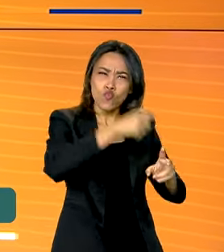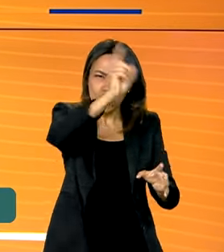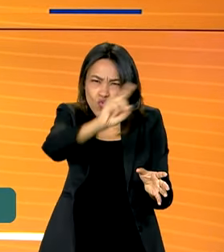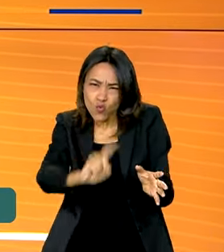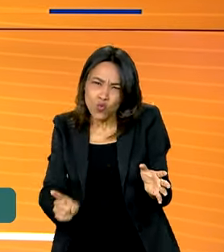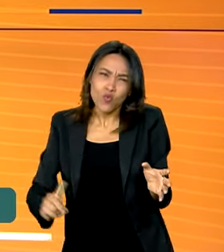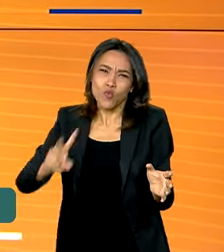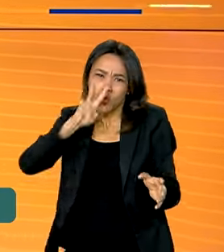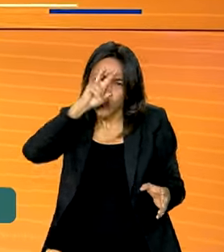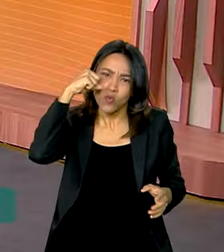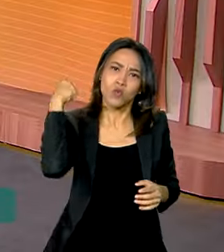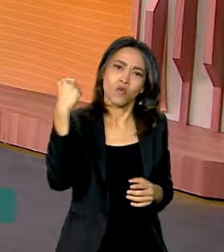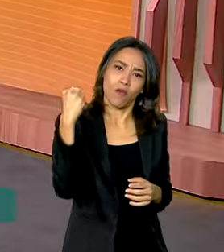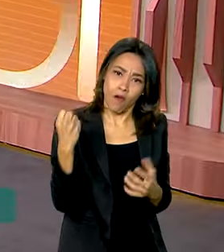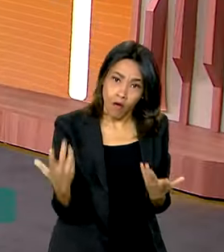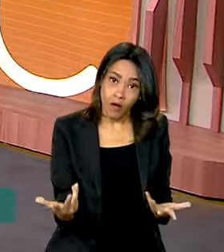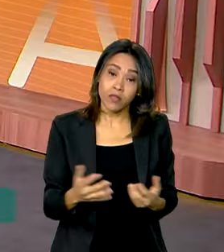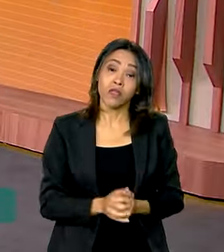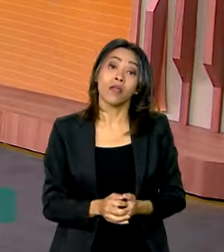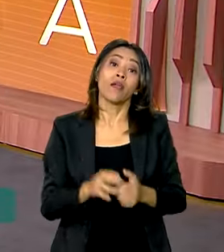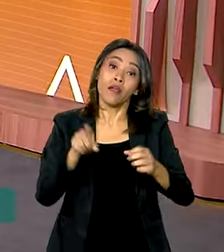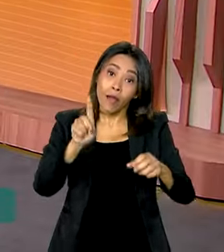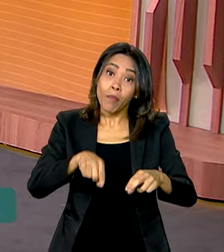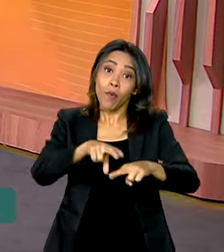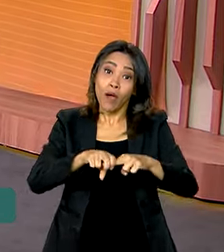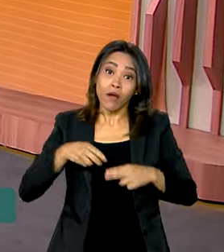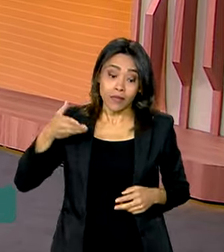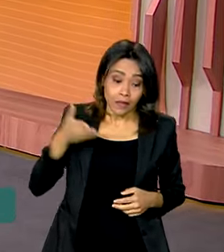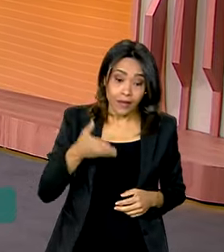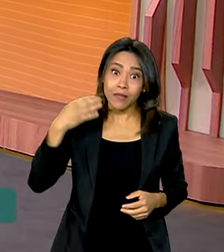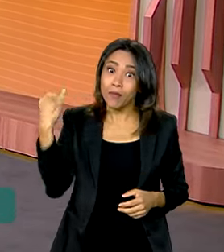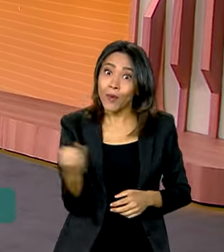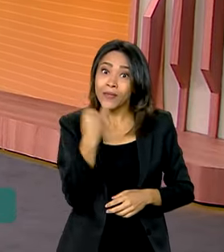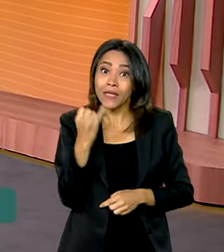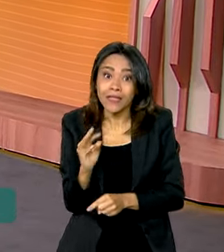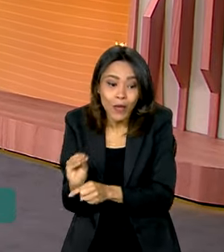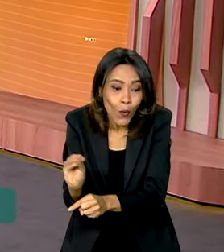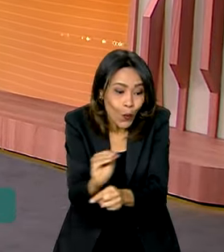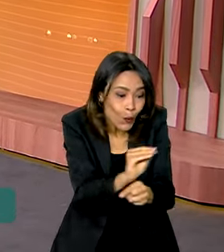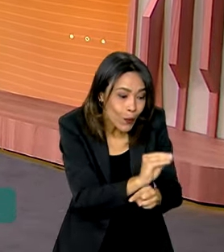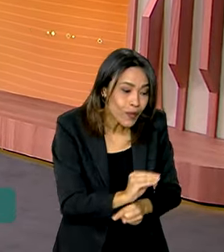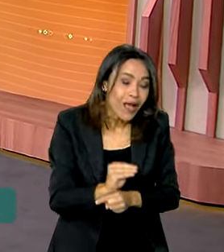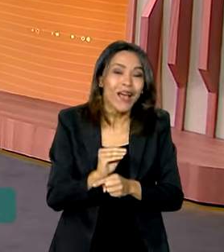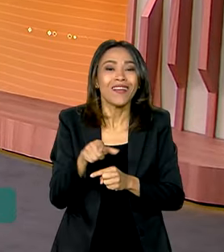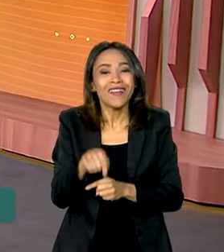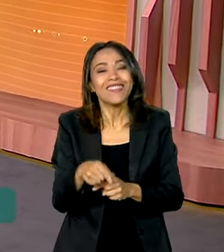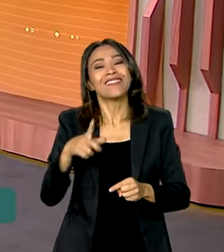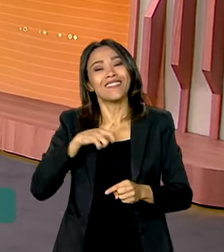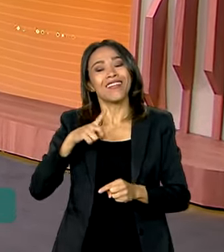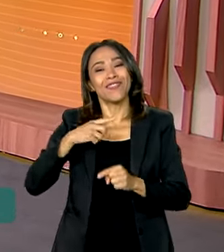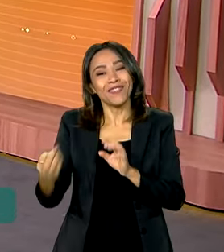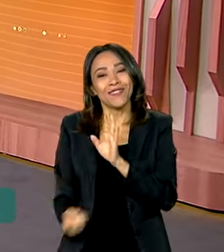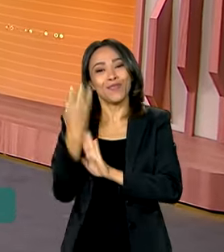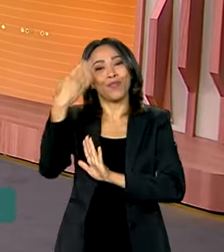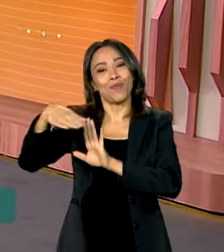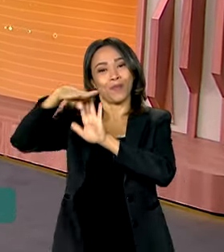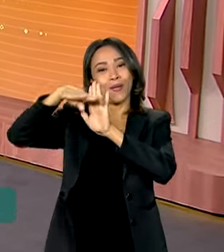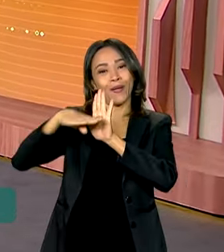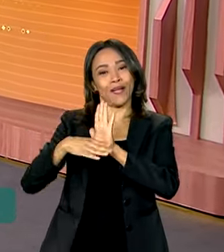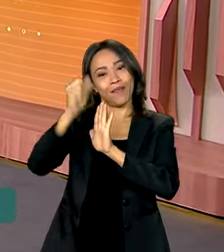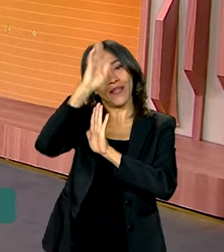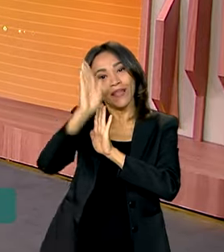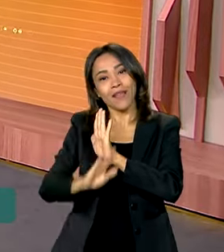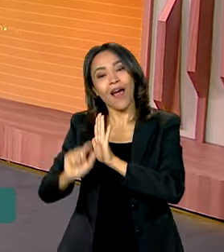climáticos extremos. E é graças à sua importância que esses biomas acabam de ganhar um programa nacional que